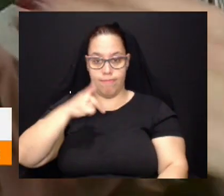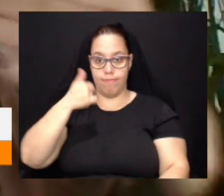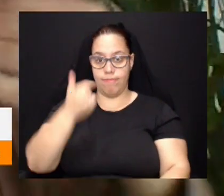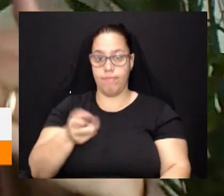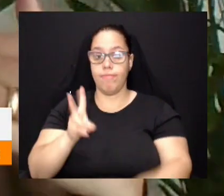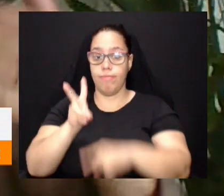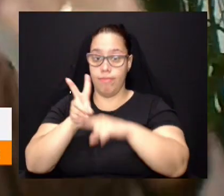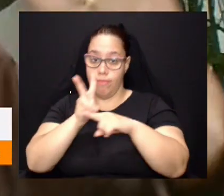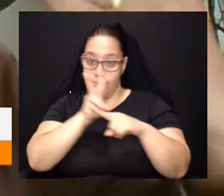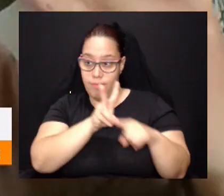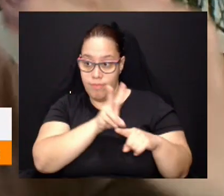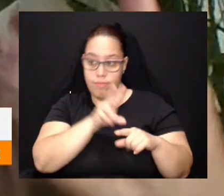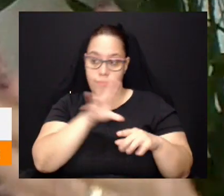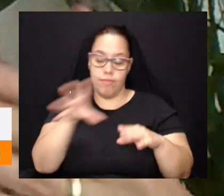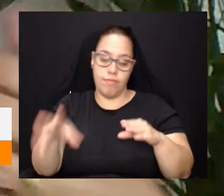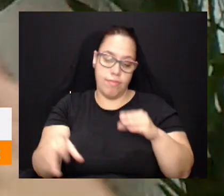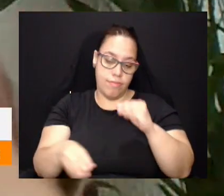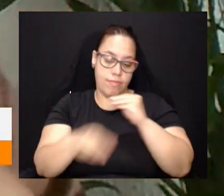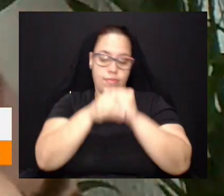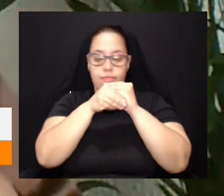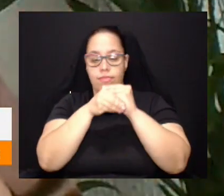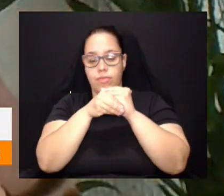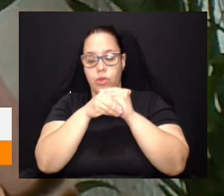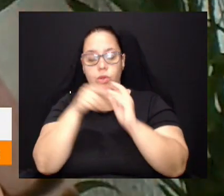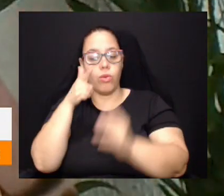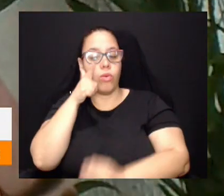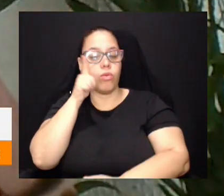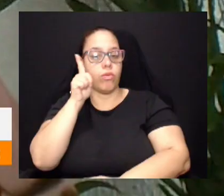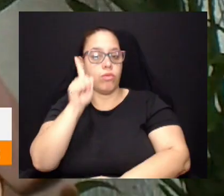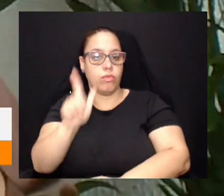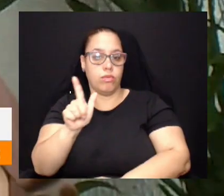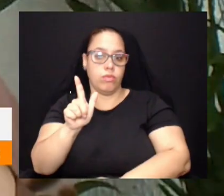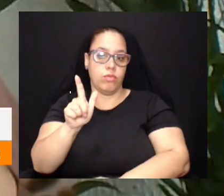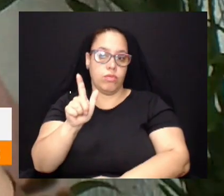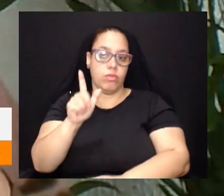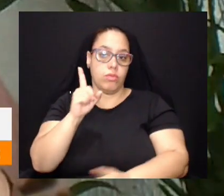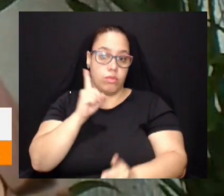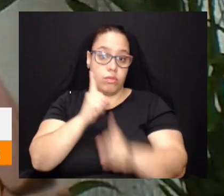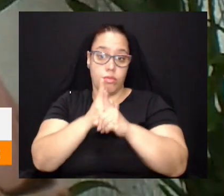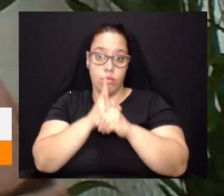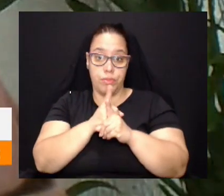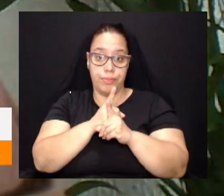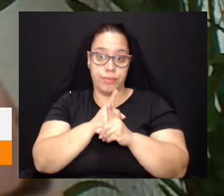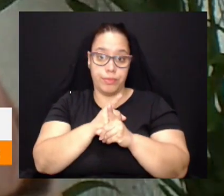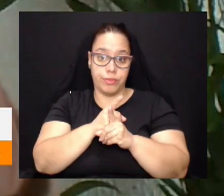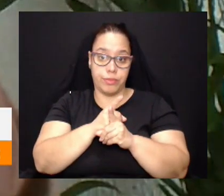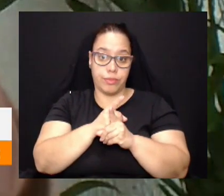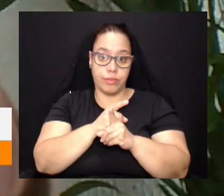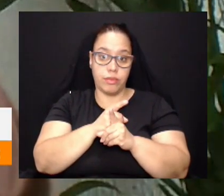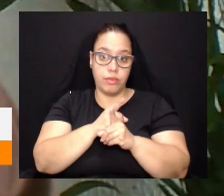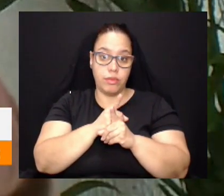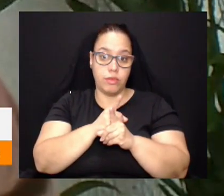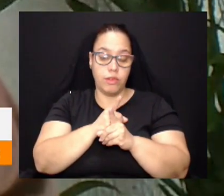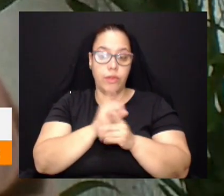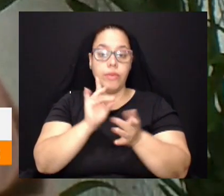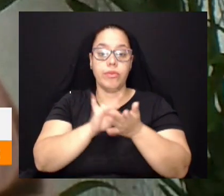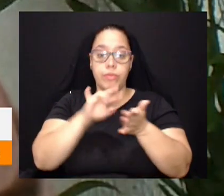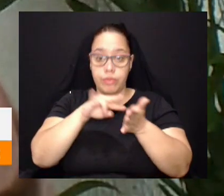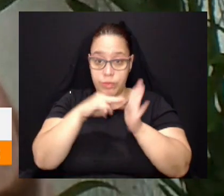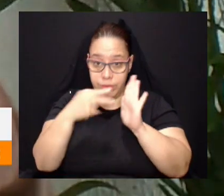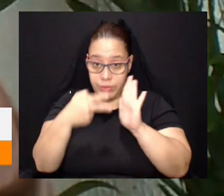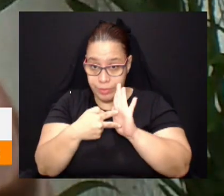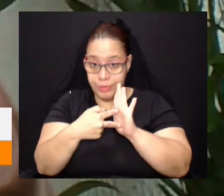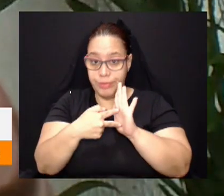completa, para depois eu conseguir ter um encontro que faça sentido.